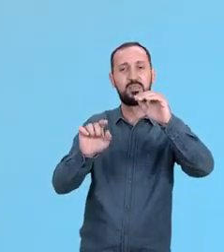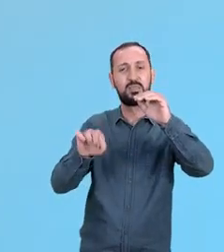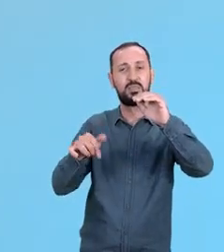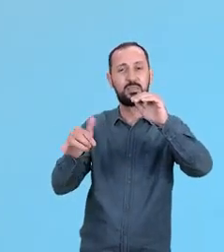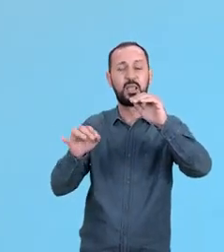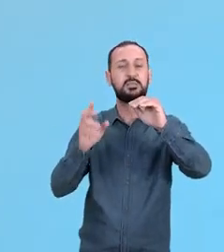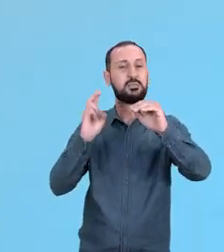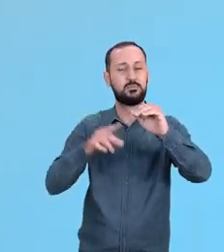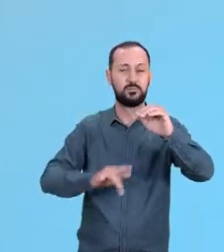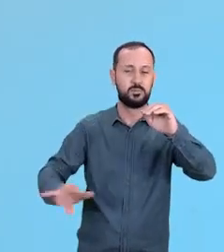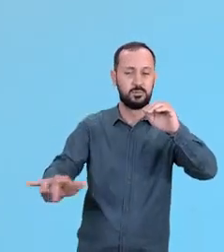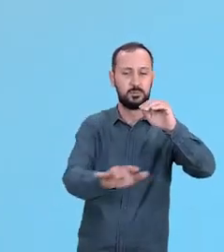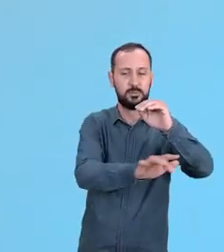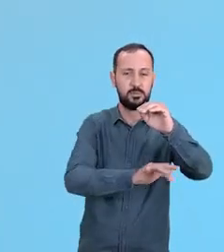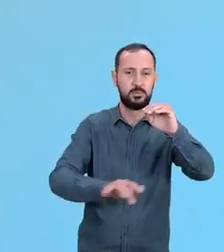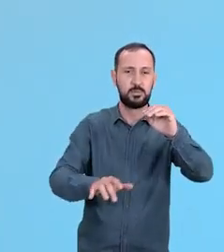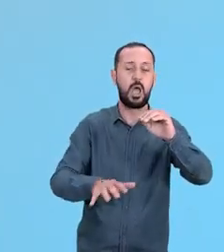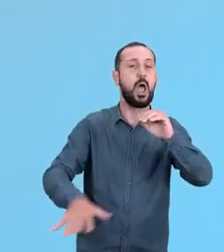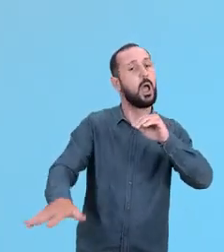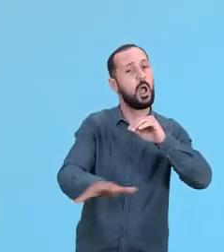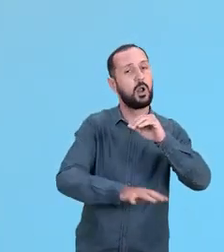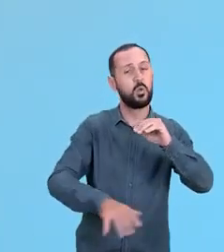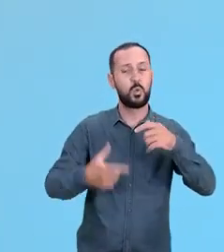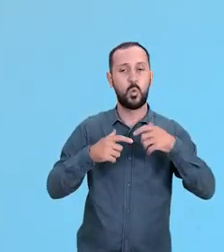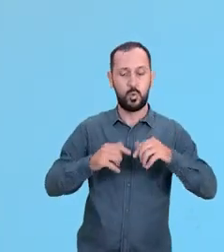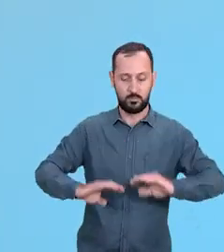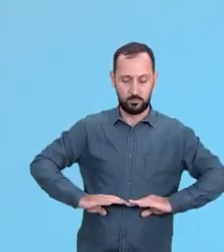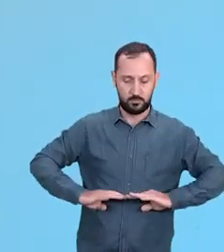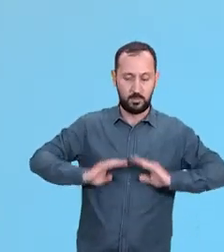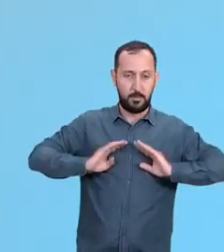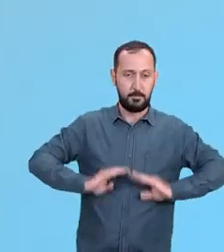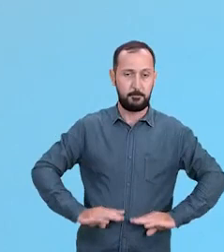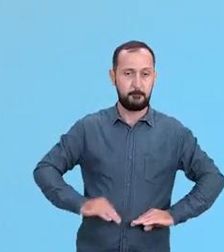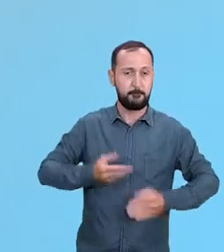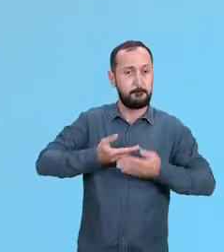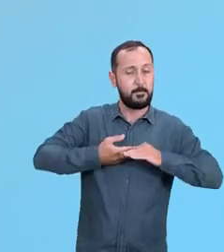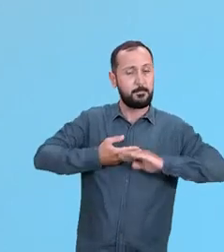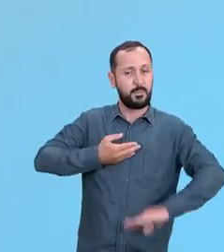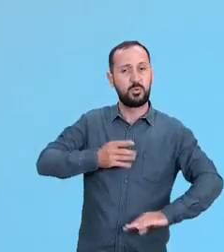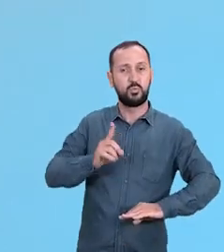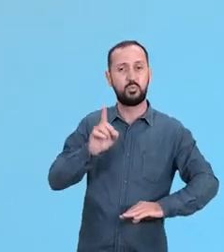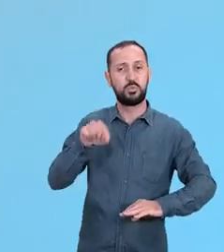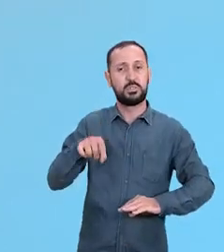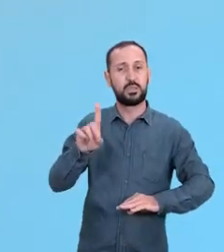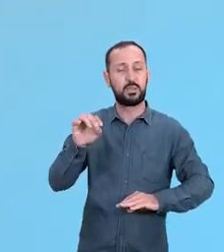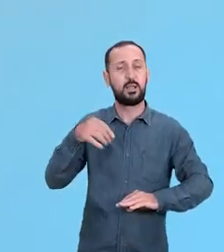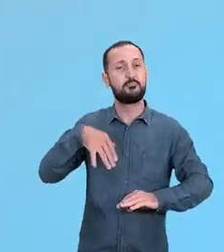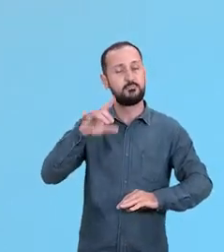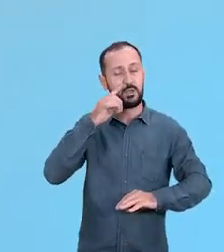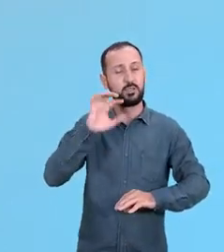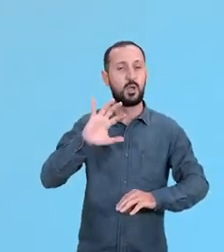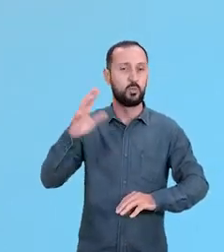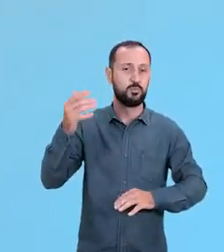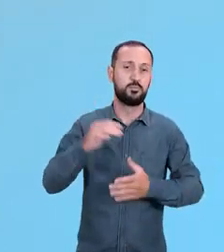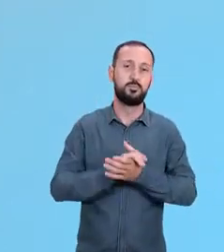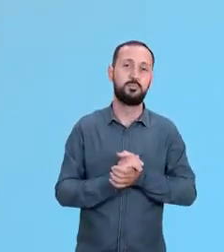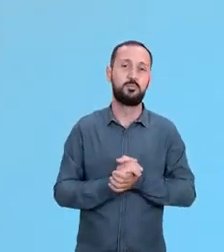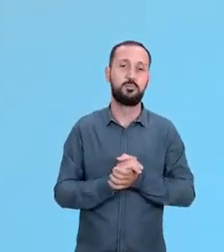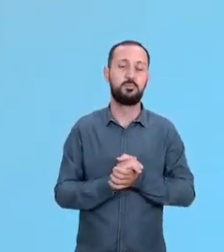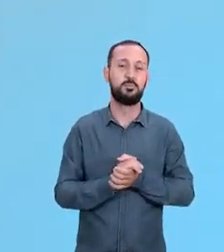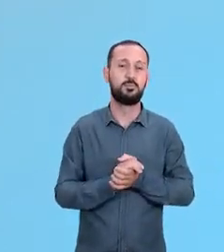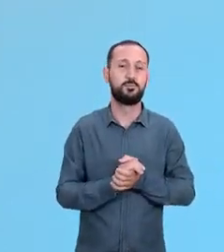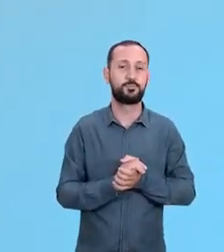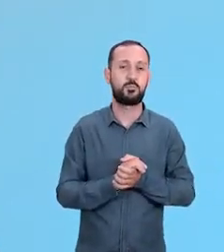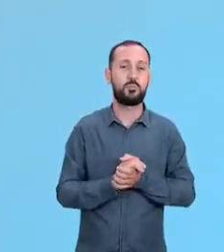com frequência. Então essas áreas do corpo de 1,10 metros para baixo são as mais susceptíveis,